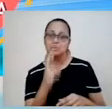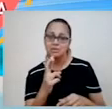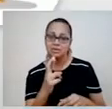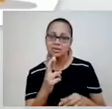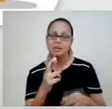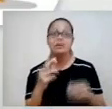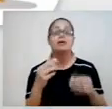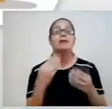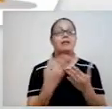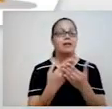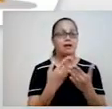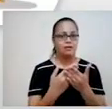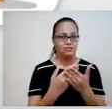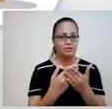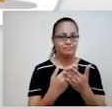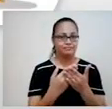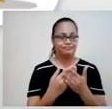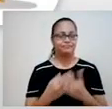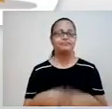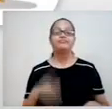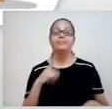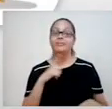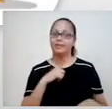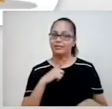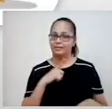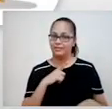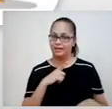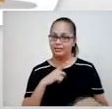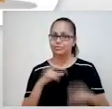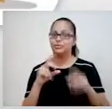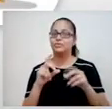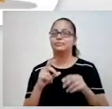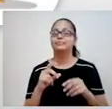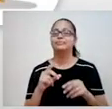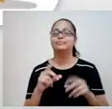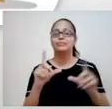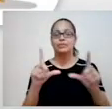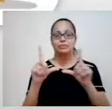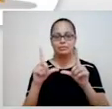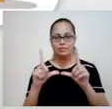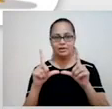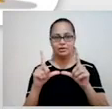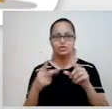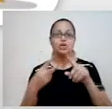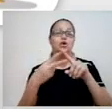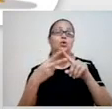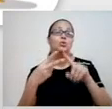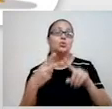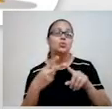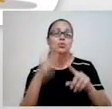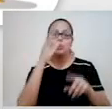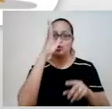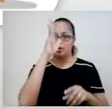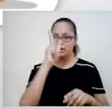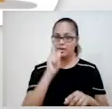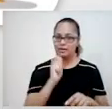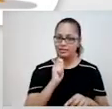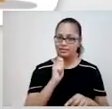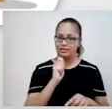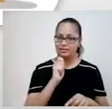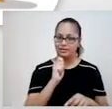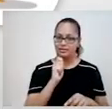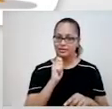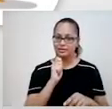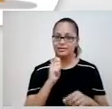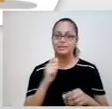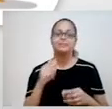lá? Para começar então, nós temos aqui uma charge com duas galinhas, observem. Então a galinha da esquerda, ela tá pegando, né,